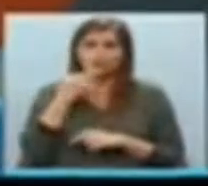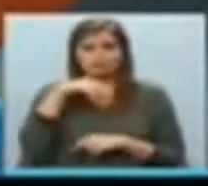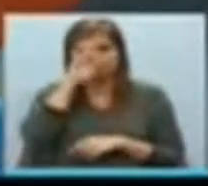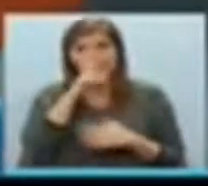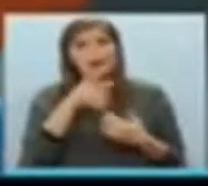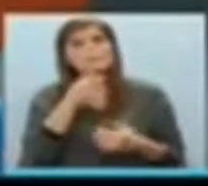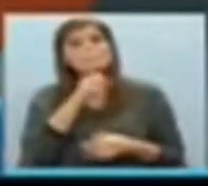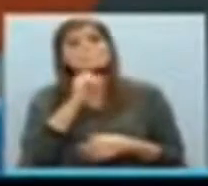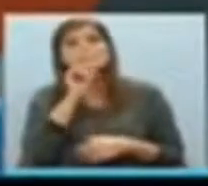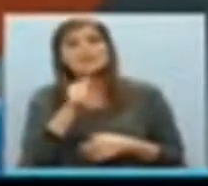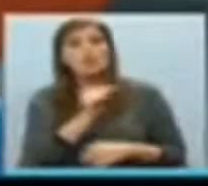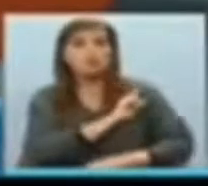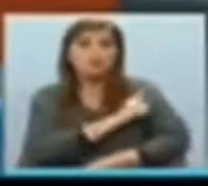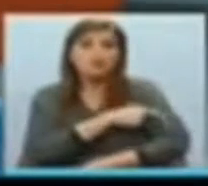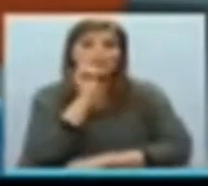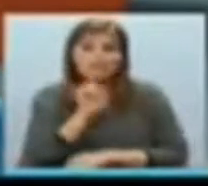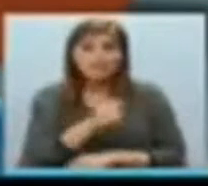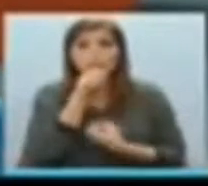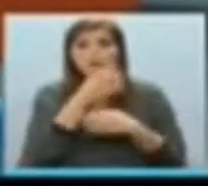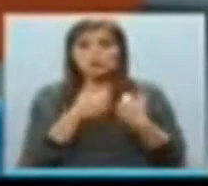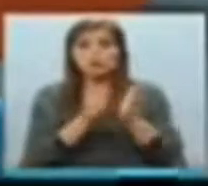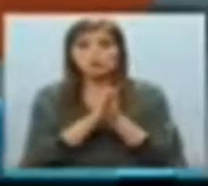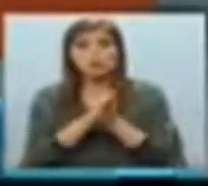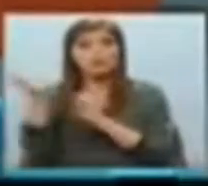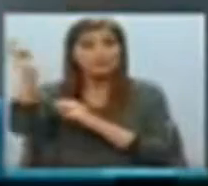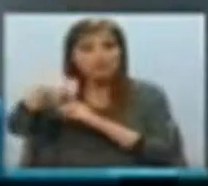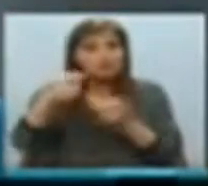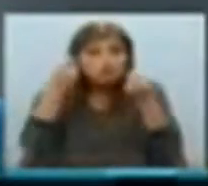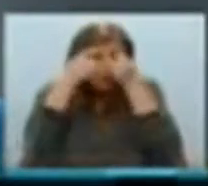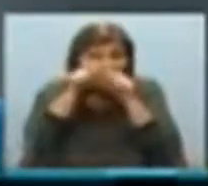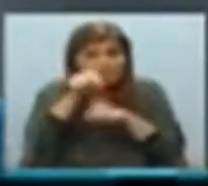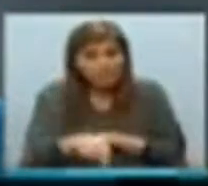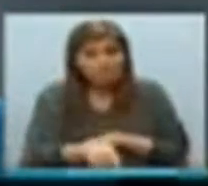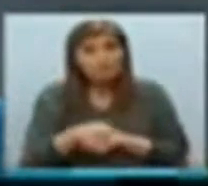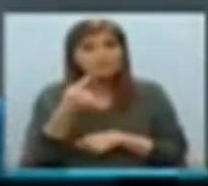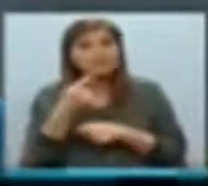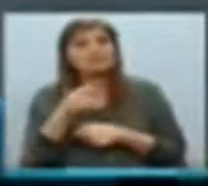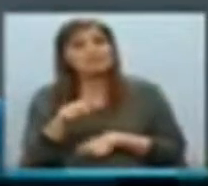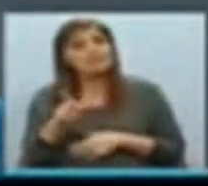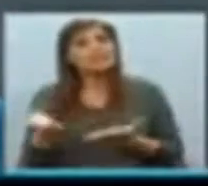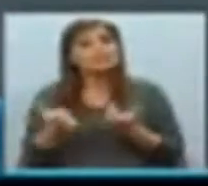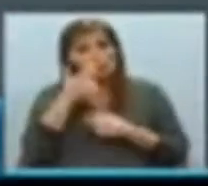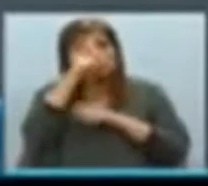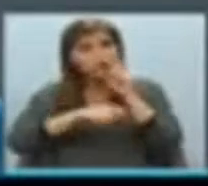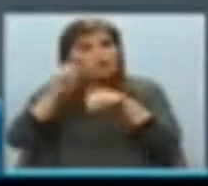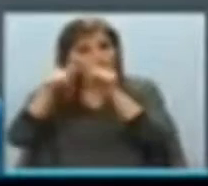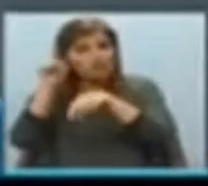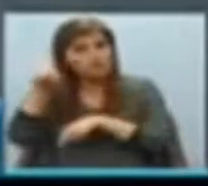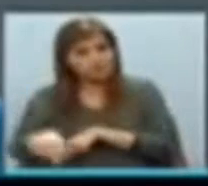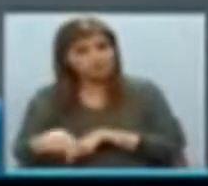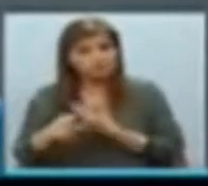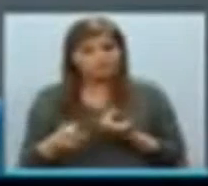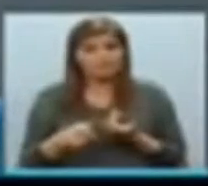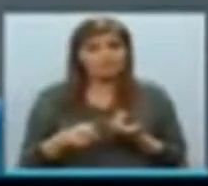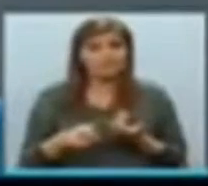estou por exatamente esconder vovó e ali também recebeu refugiados e também acolher refugiados logo depois o